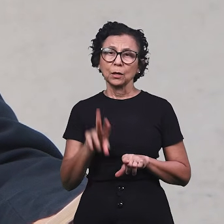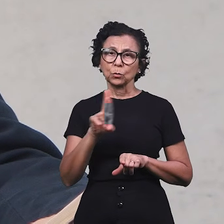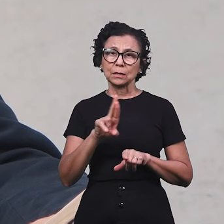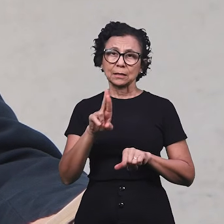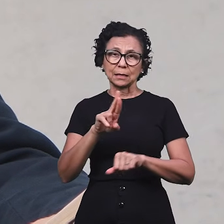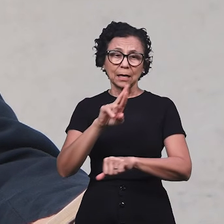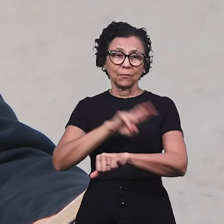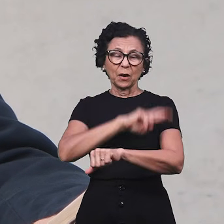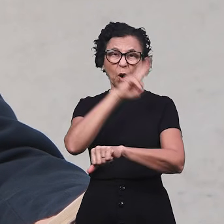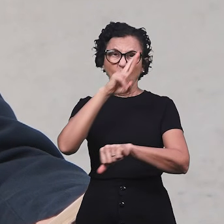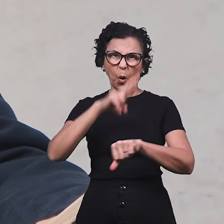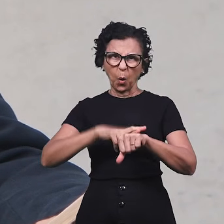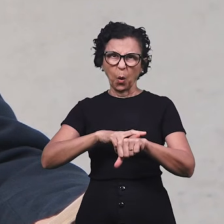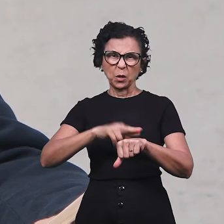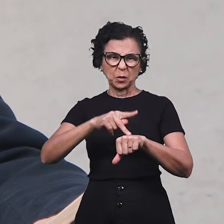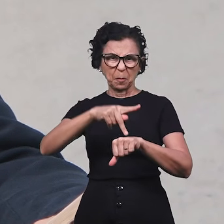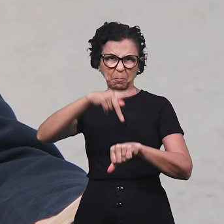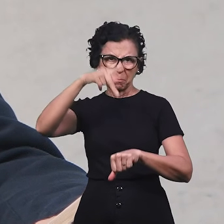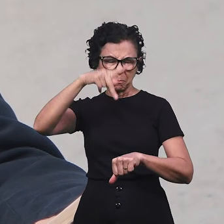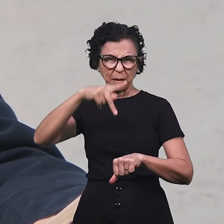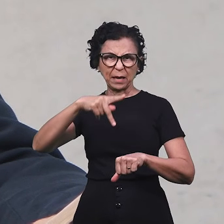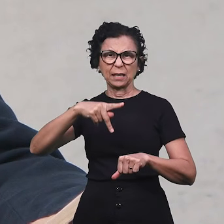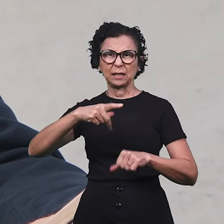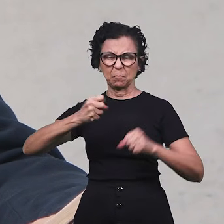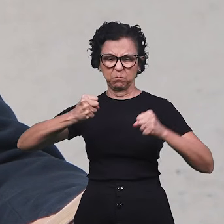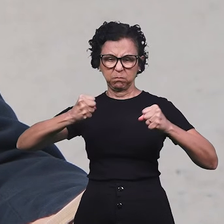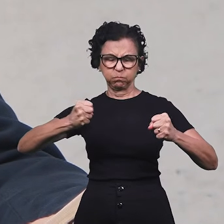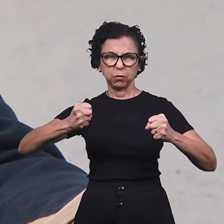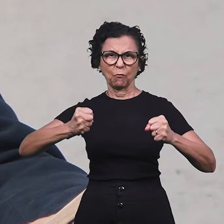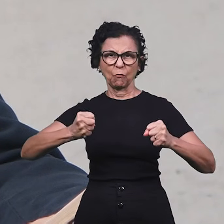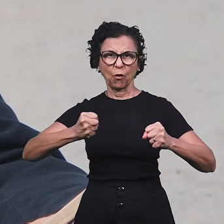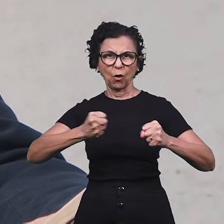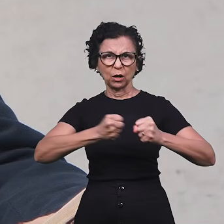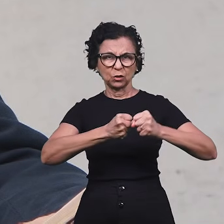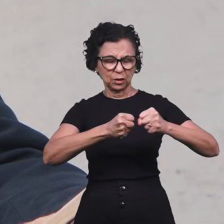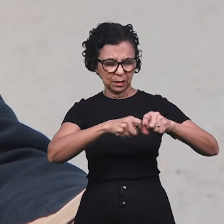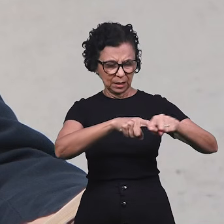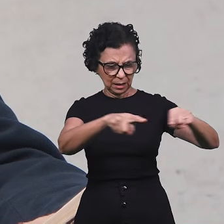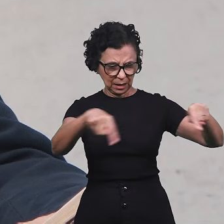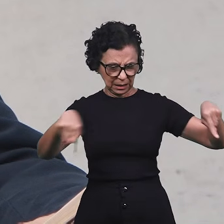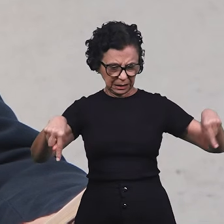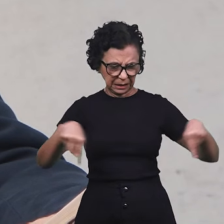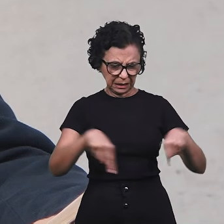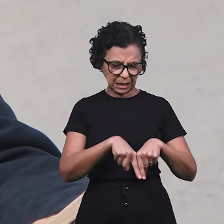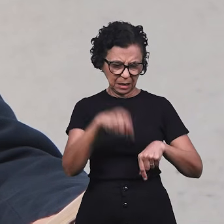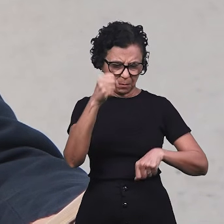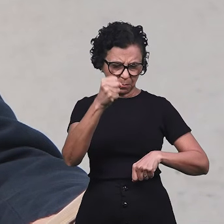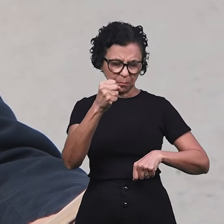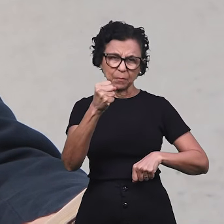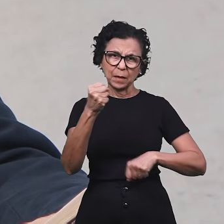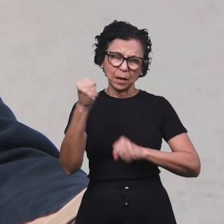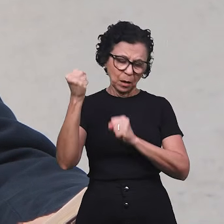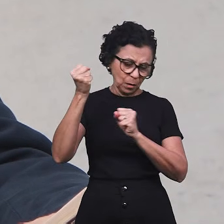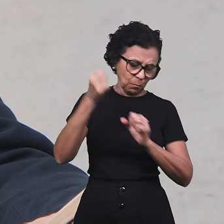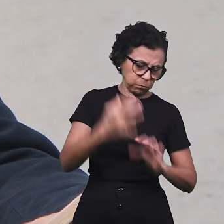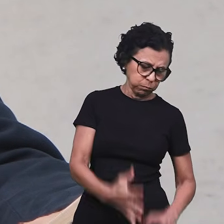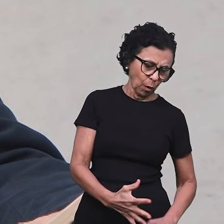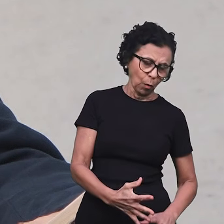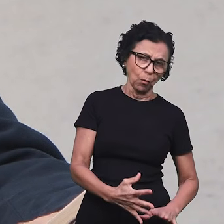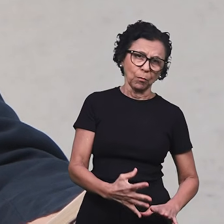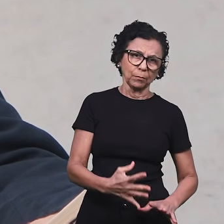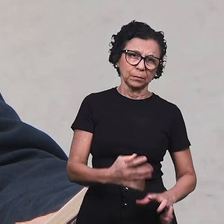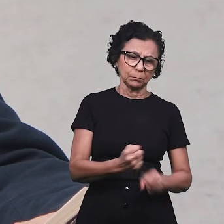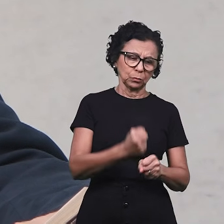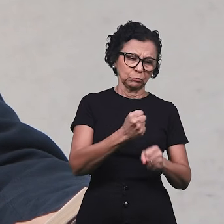no templo e no seu palácio, em toda aquela estrutura, foram os mesmos fundamentos, as mesmas rochas, as mesmas